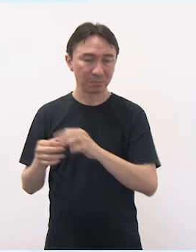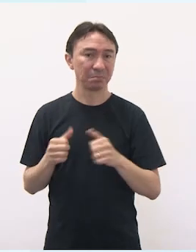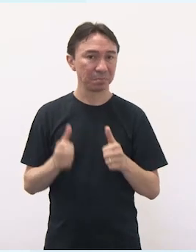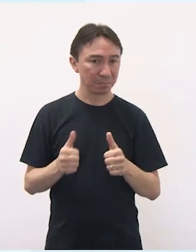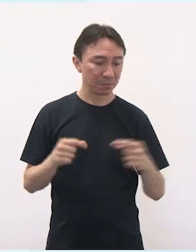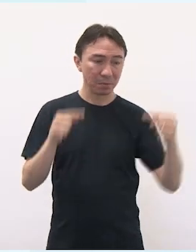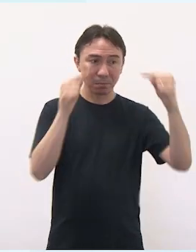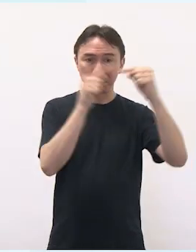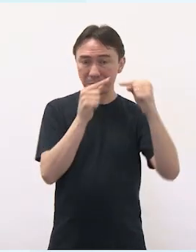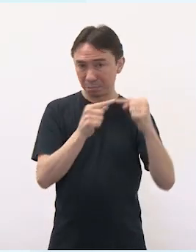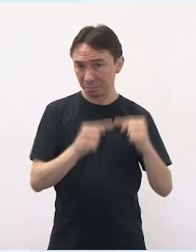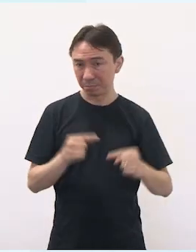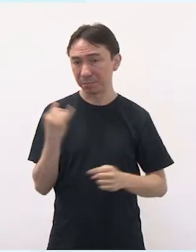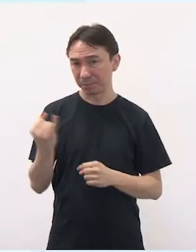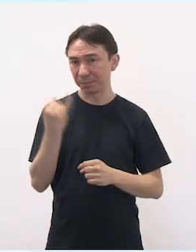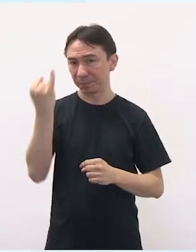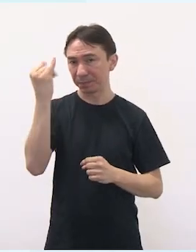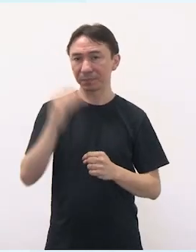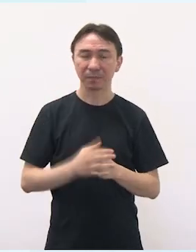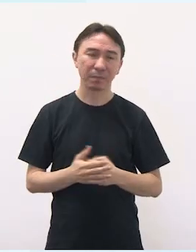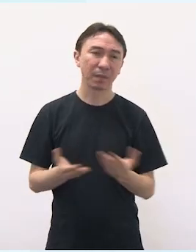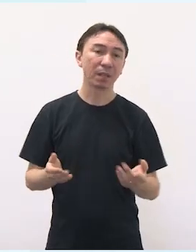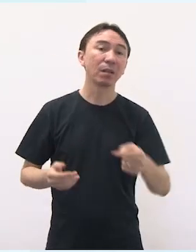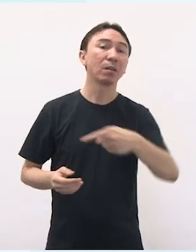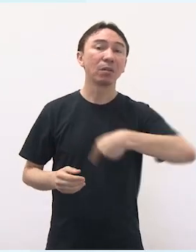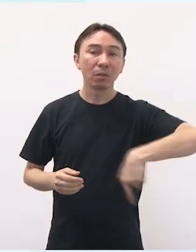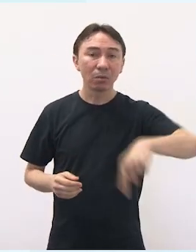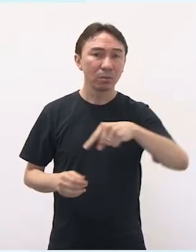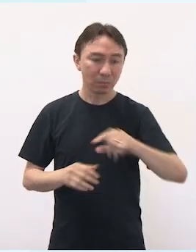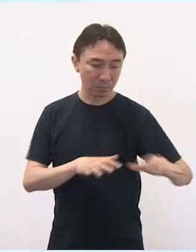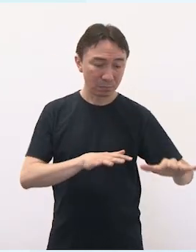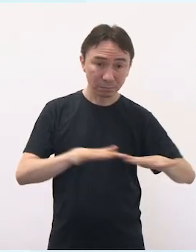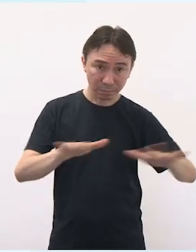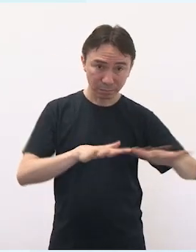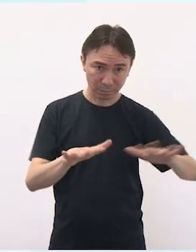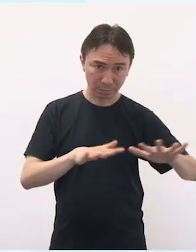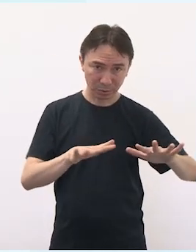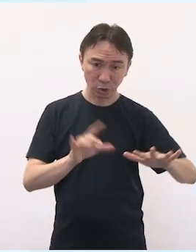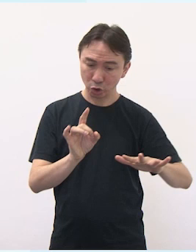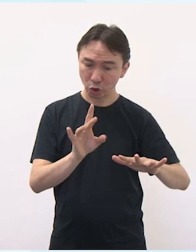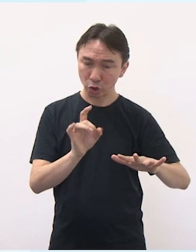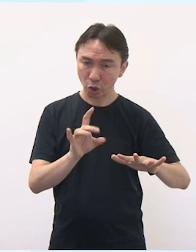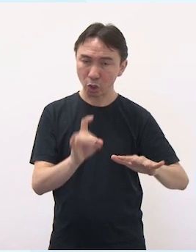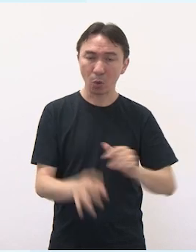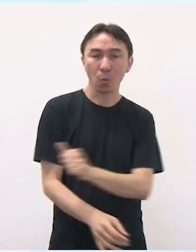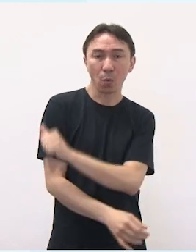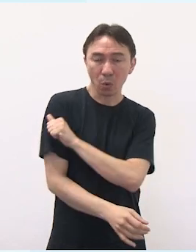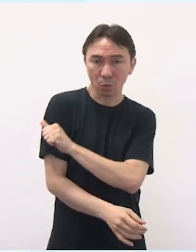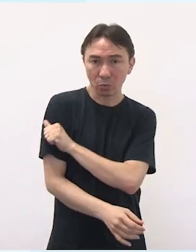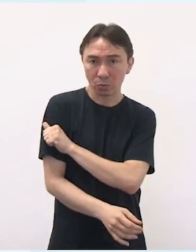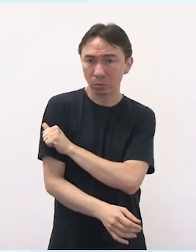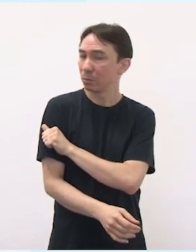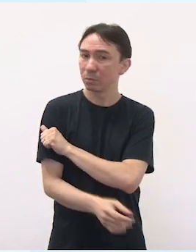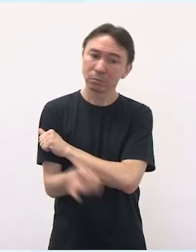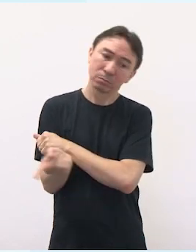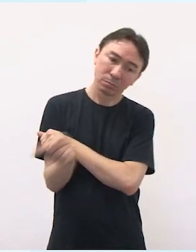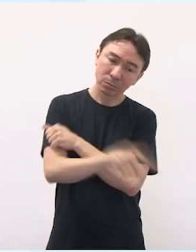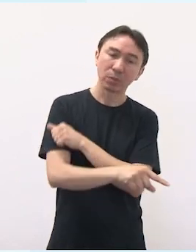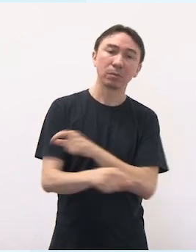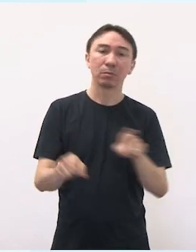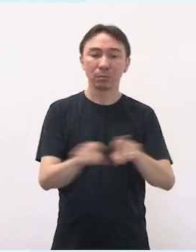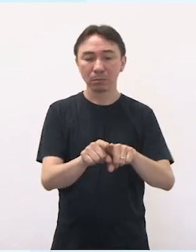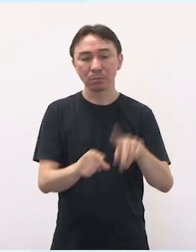A ideia das ações é envolver não só os estudantes, como os educadores, os